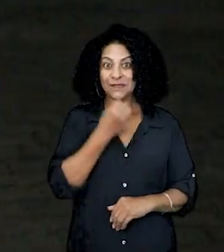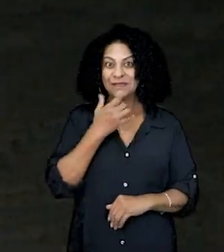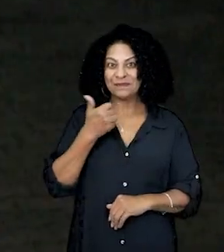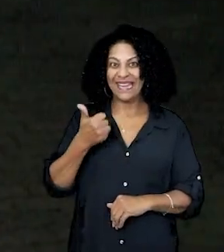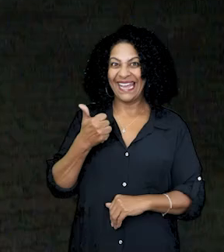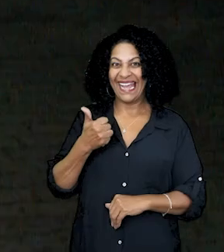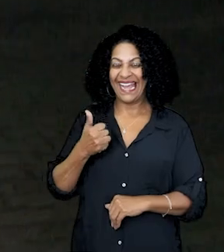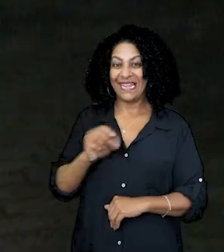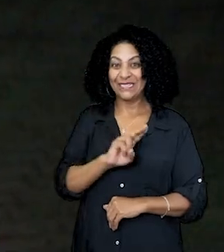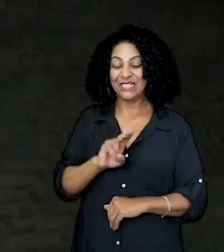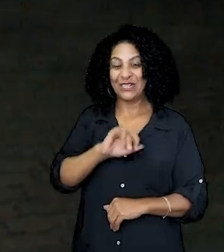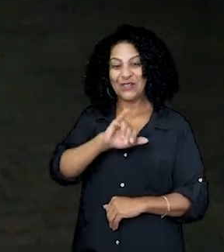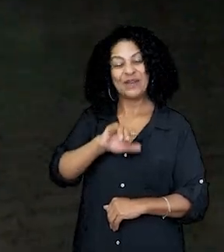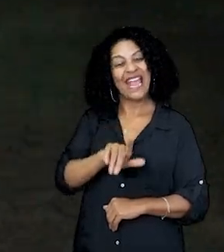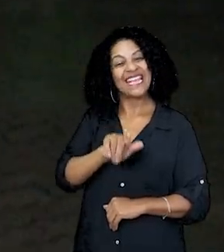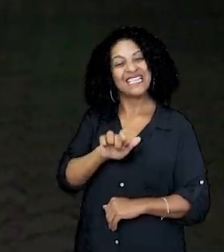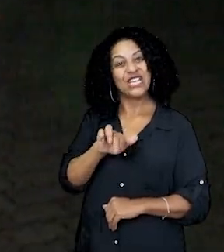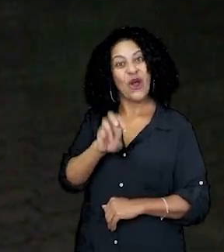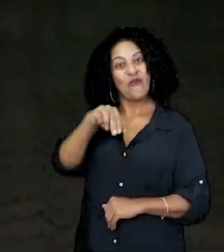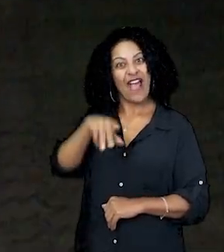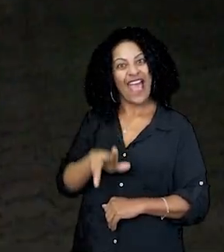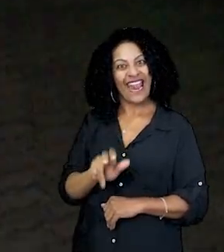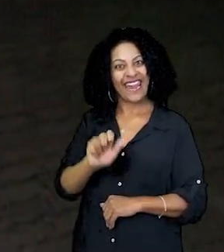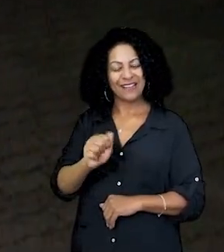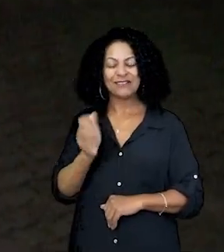Tudo bem? Eu sou a Giovana. Oi, Giovana.